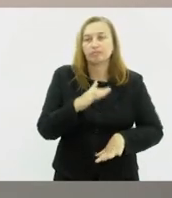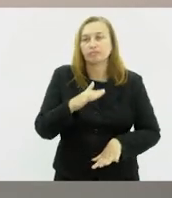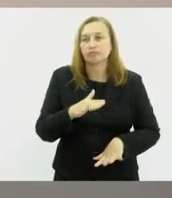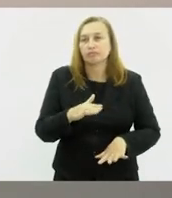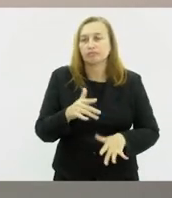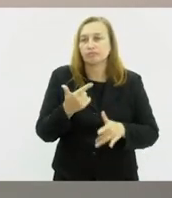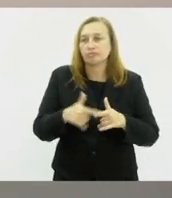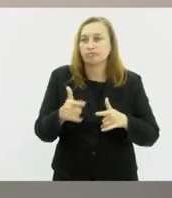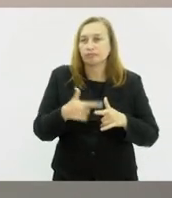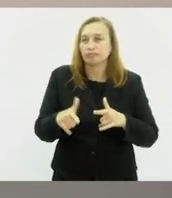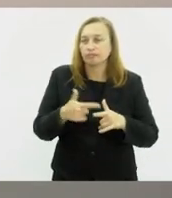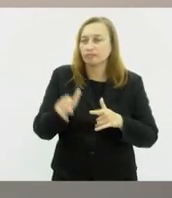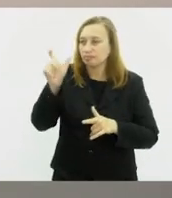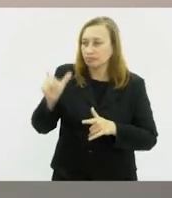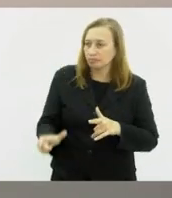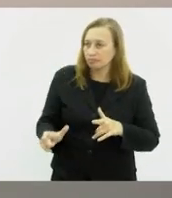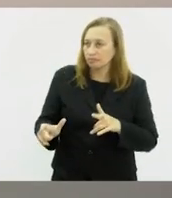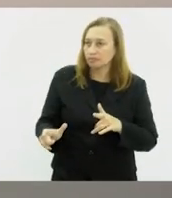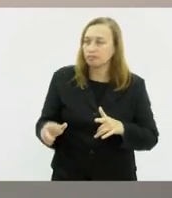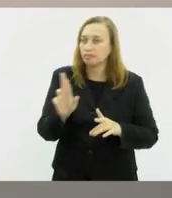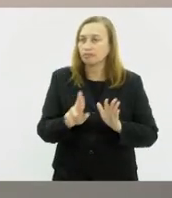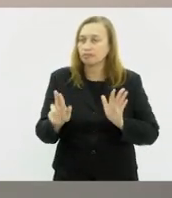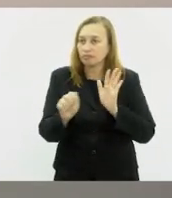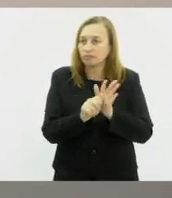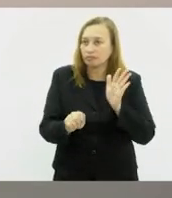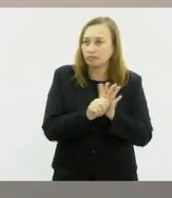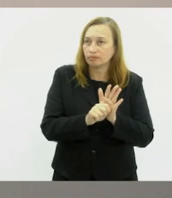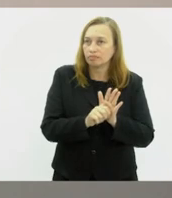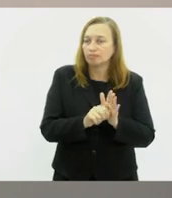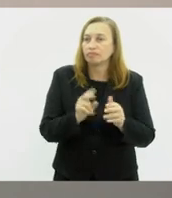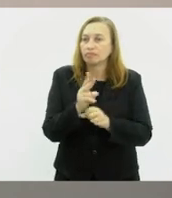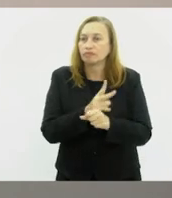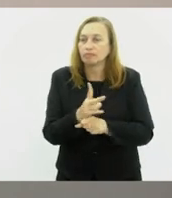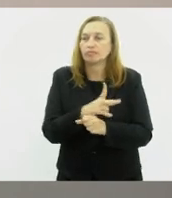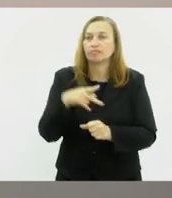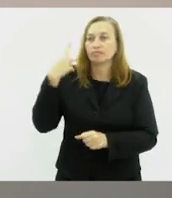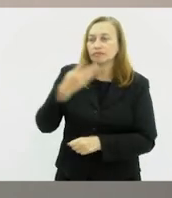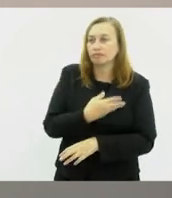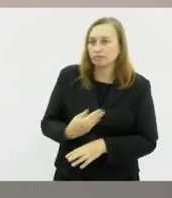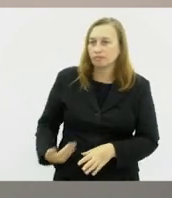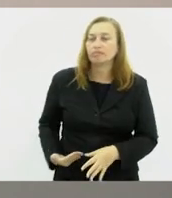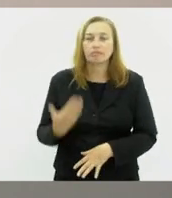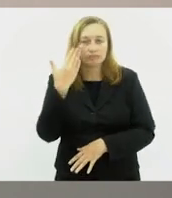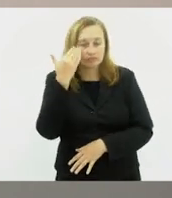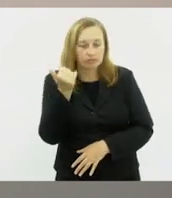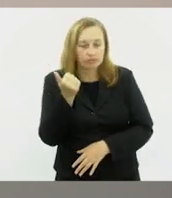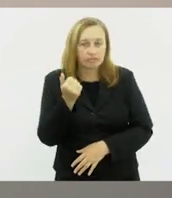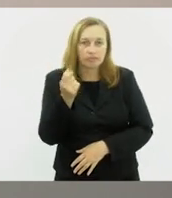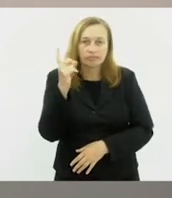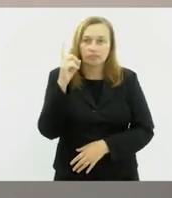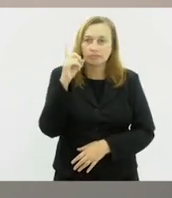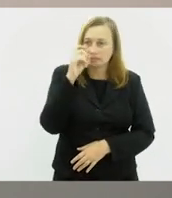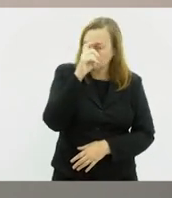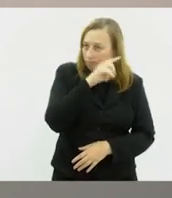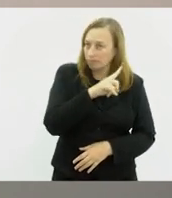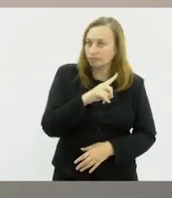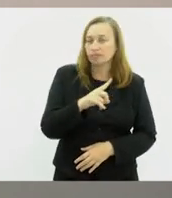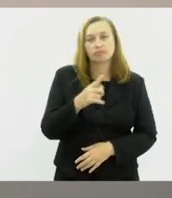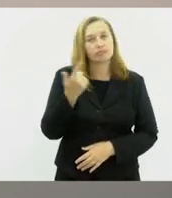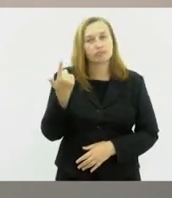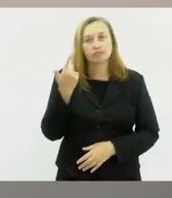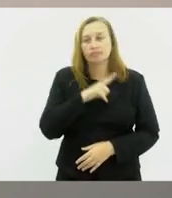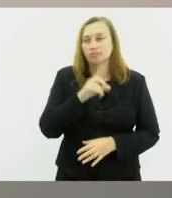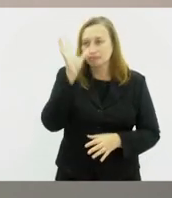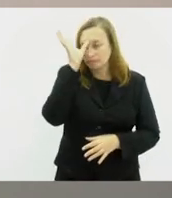tem de buscar uma política pública política pública é essa que a gente sabe que é muito escassa que não dá conta da demanda